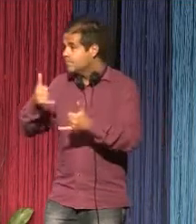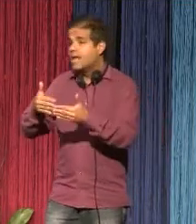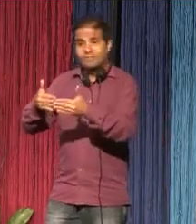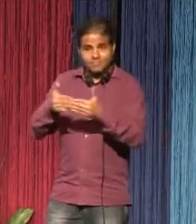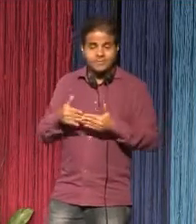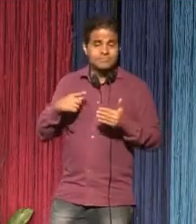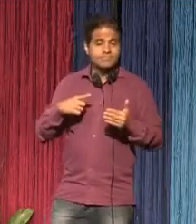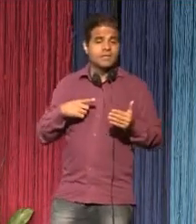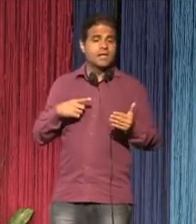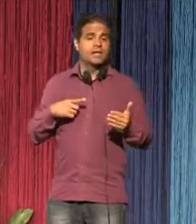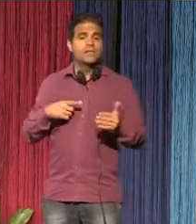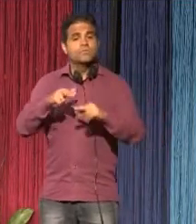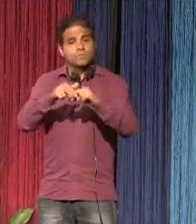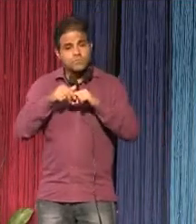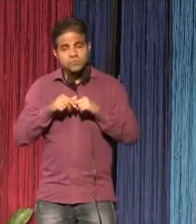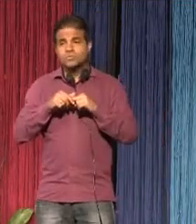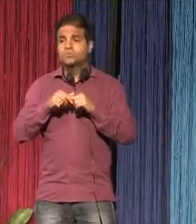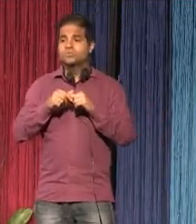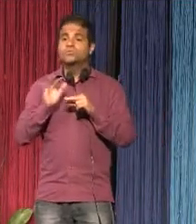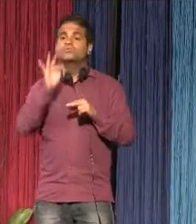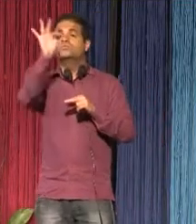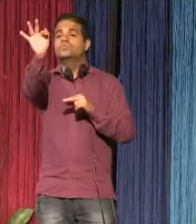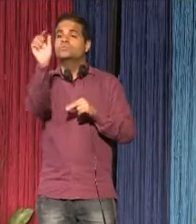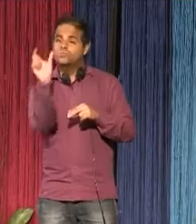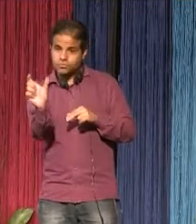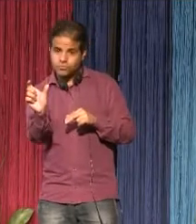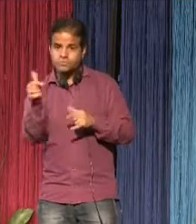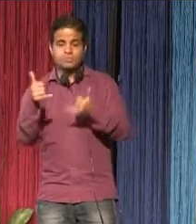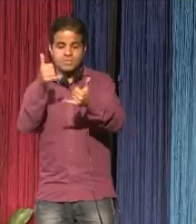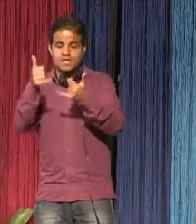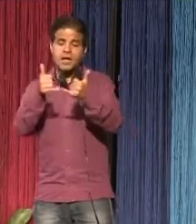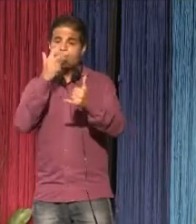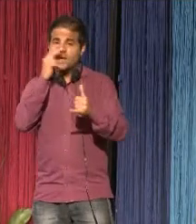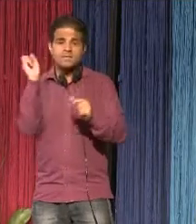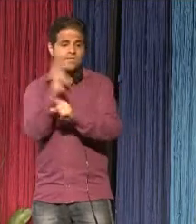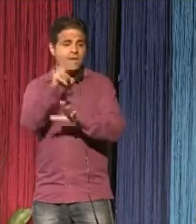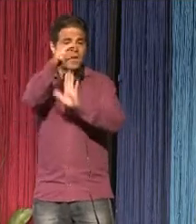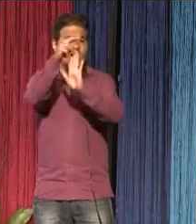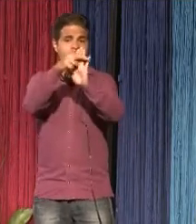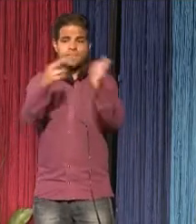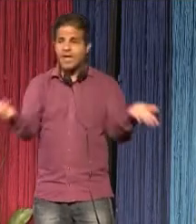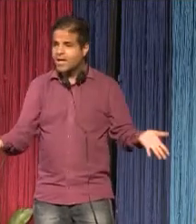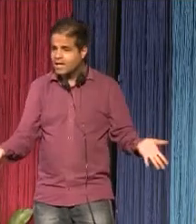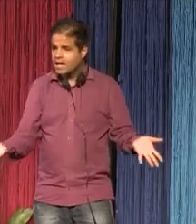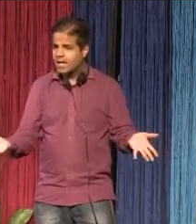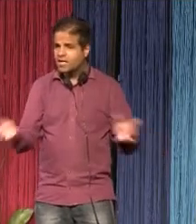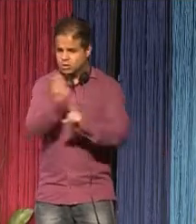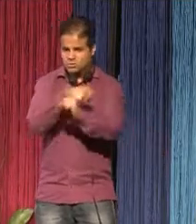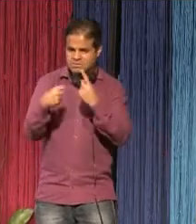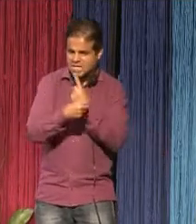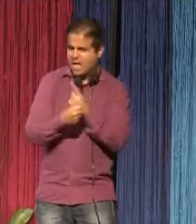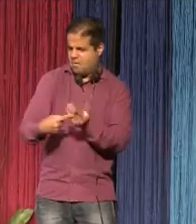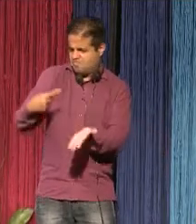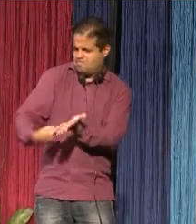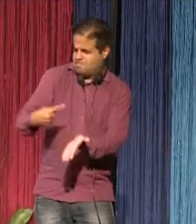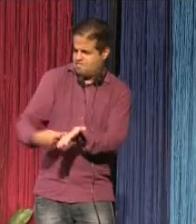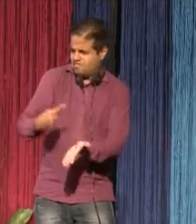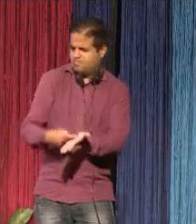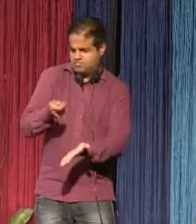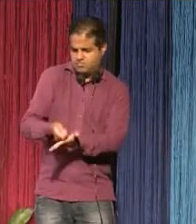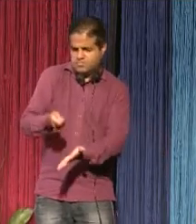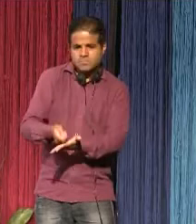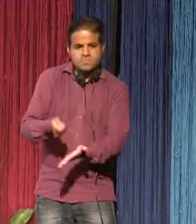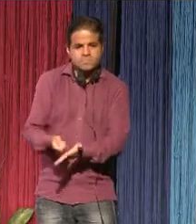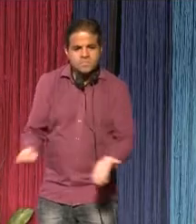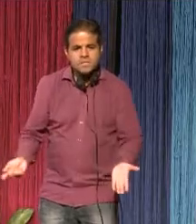licença. Por isso que o destino do brincar é virar jogo de regra, social, combinado, etc.,